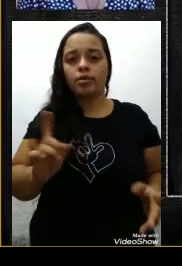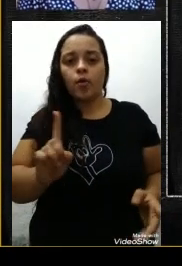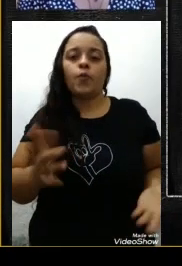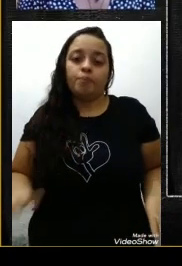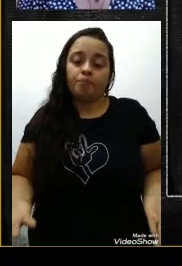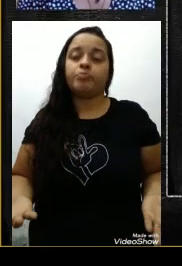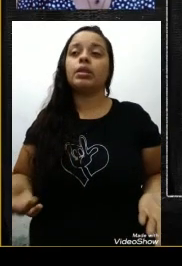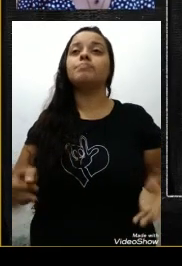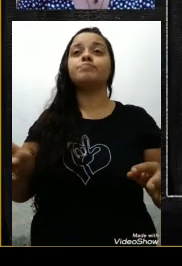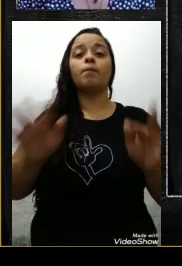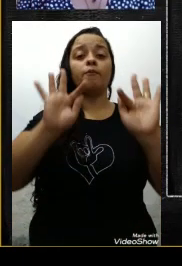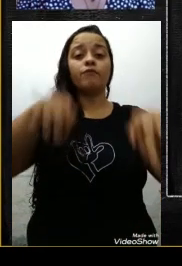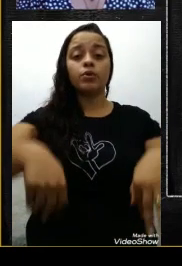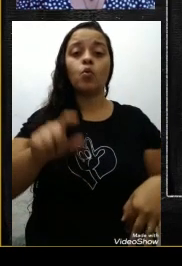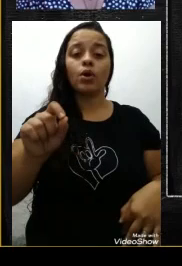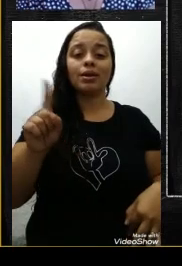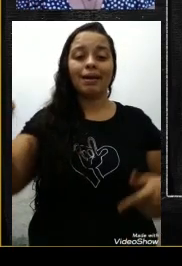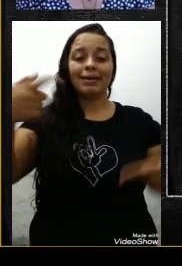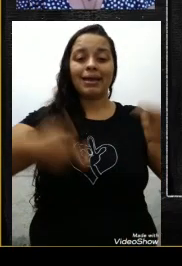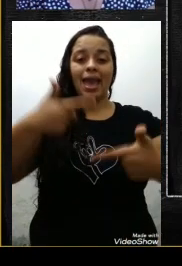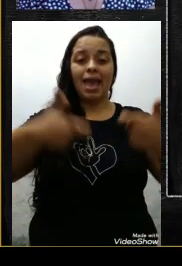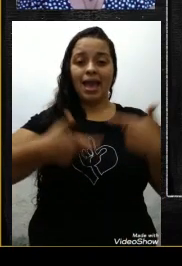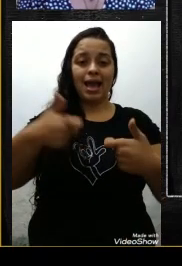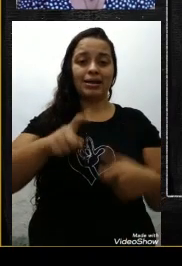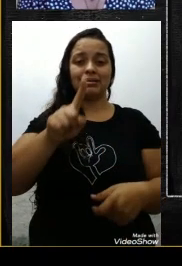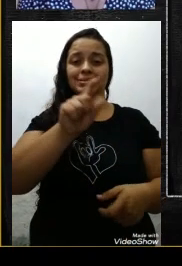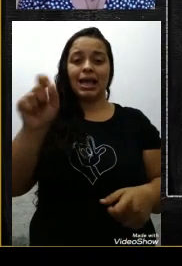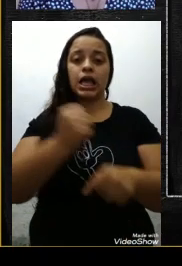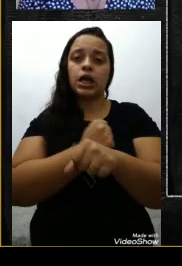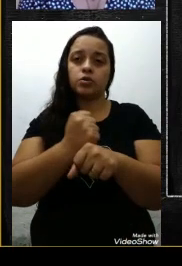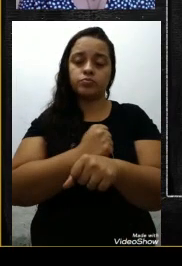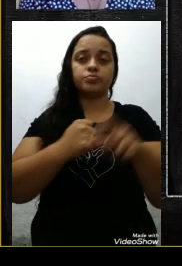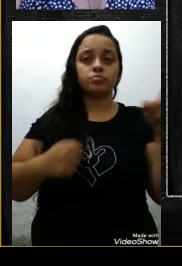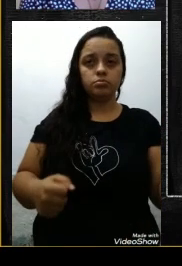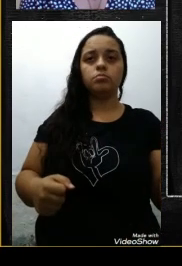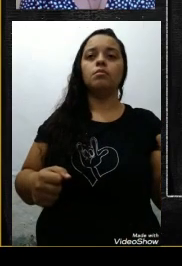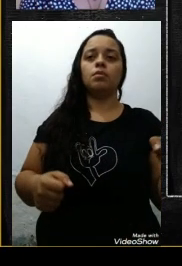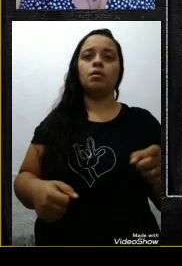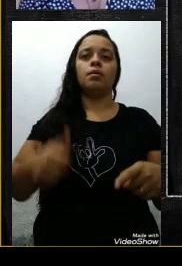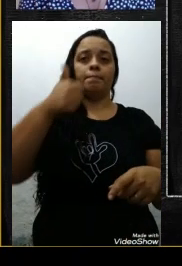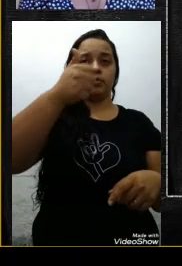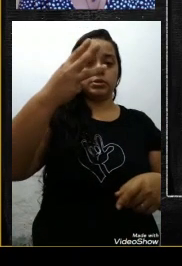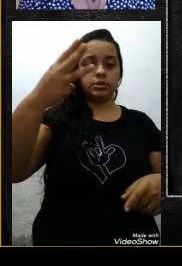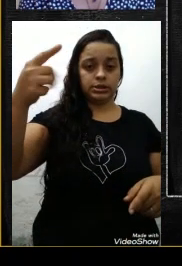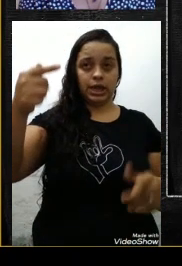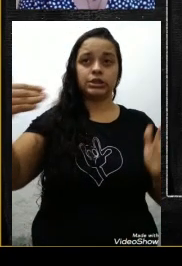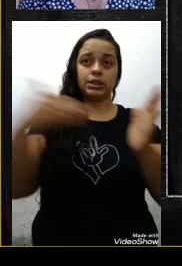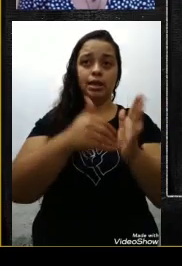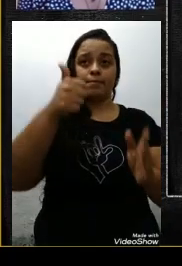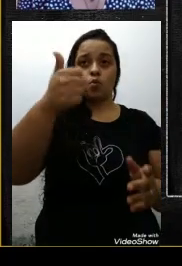E por fim, a Guerra dos 100 Anos, que vai de 1337 a